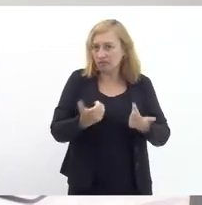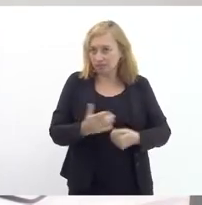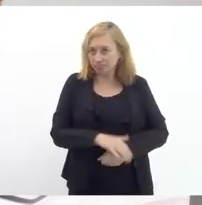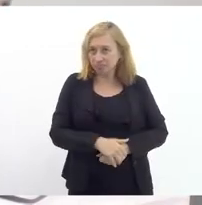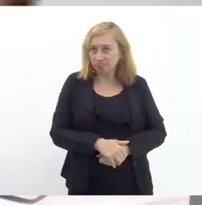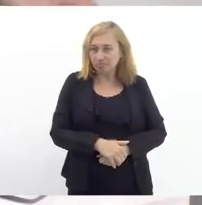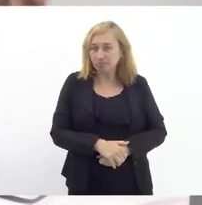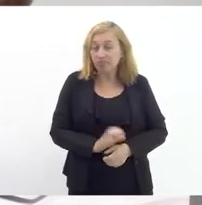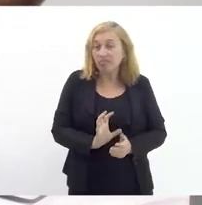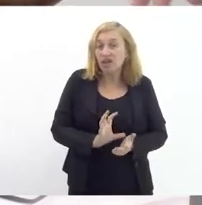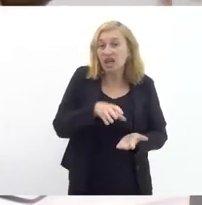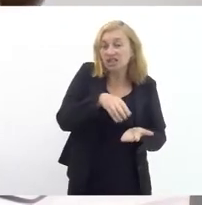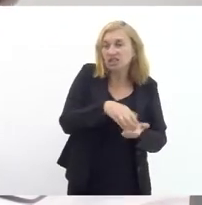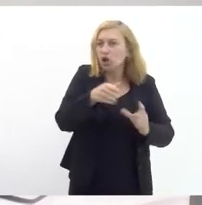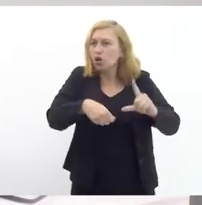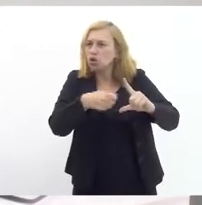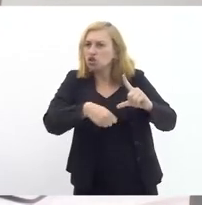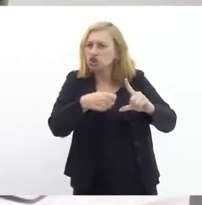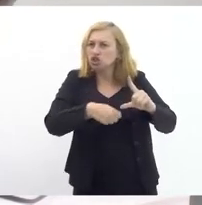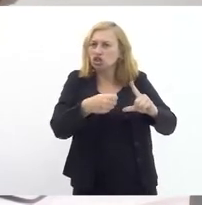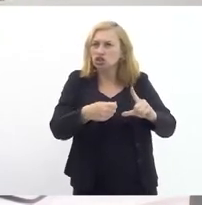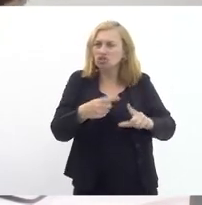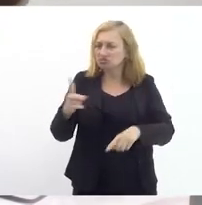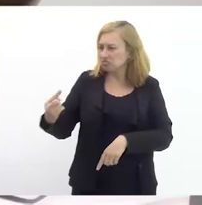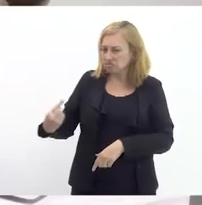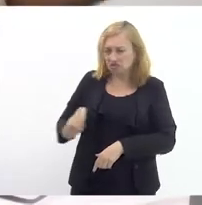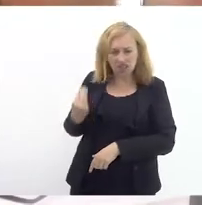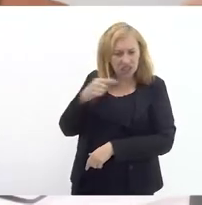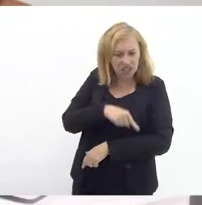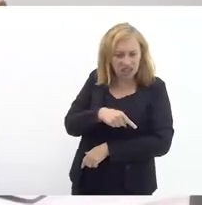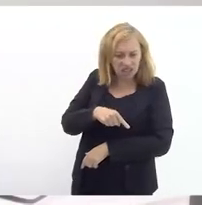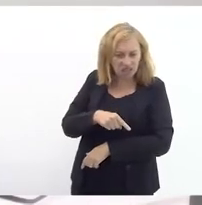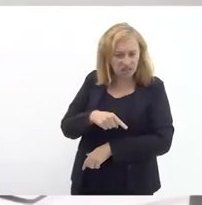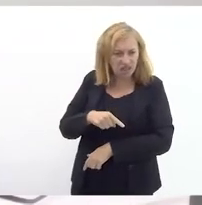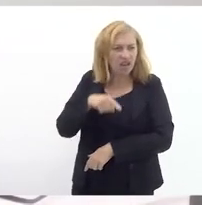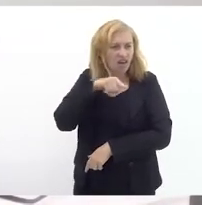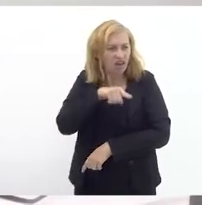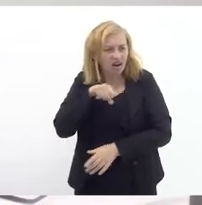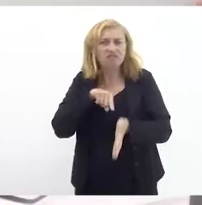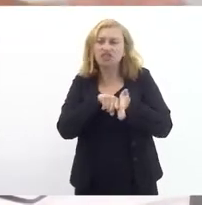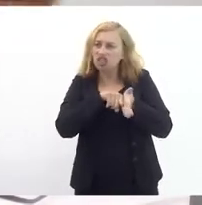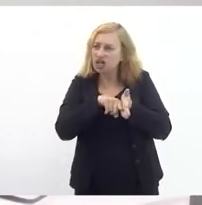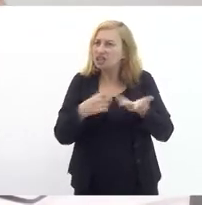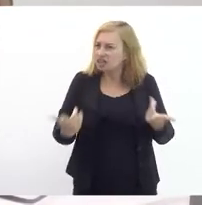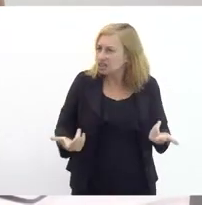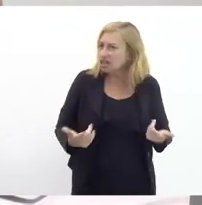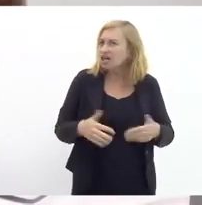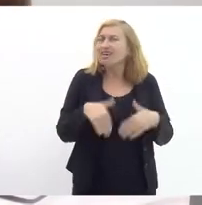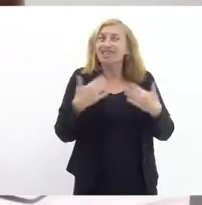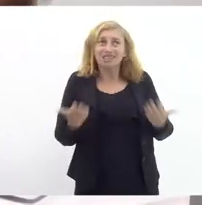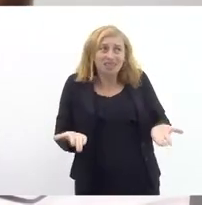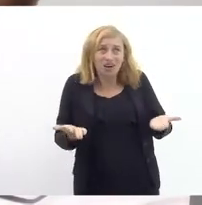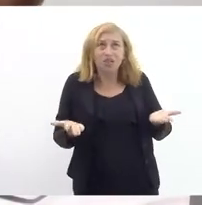A central de logística não veio aqui, é ela que fiscaliza. Então,